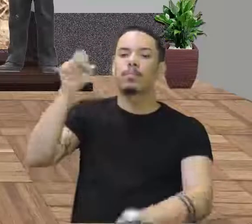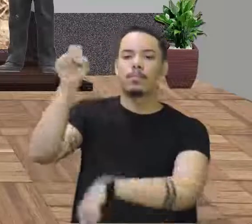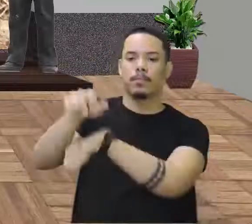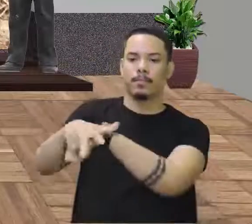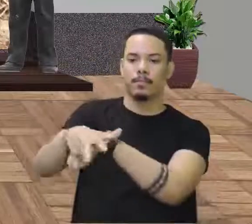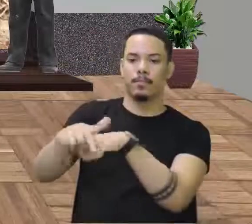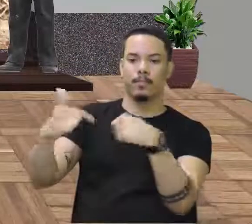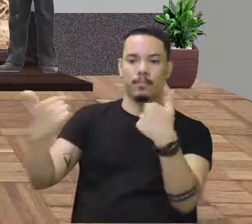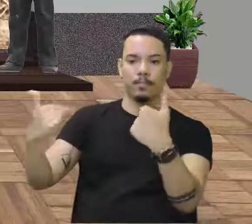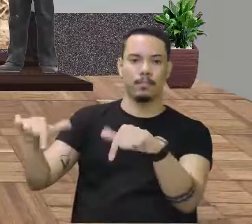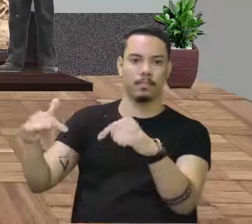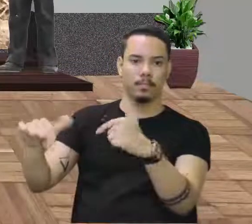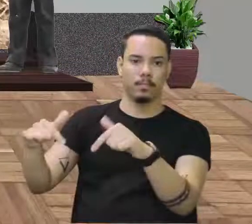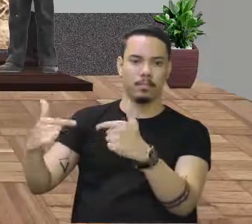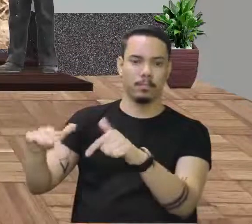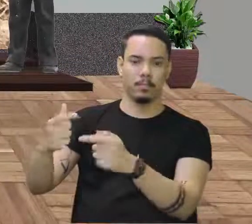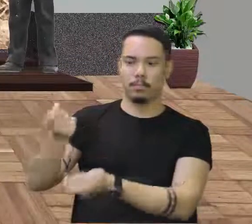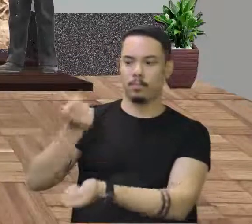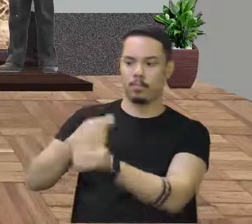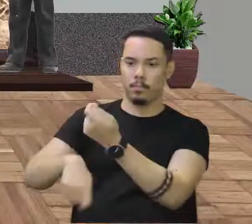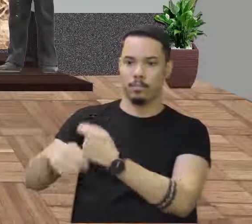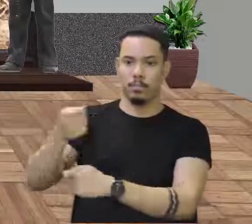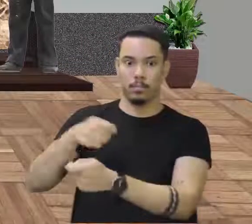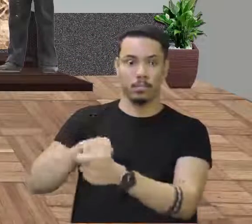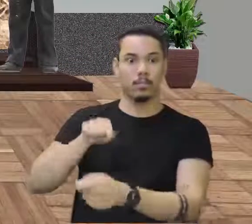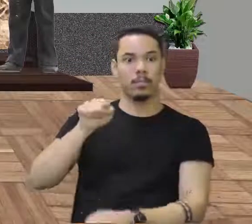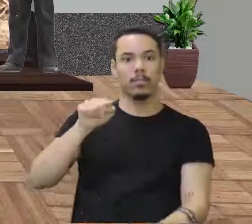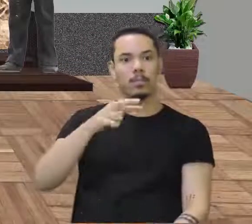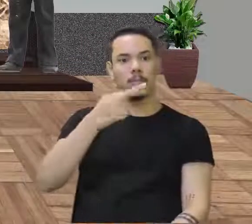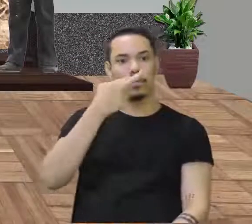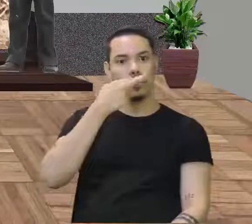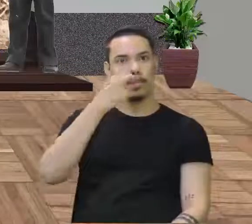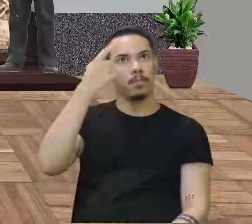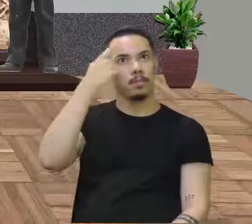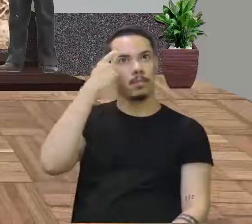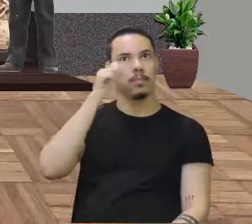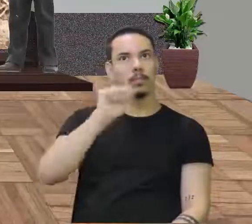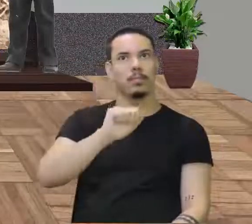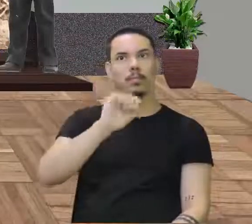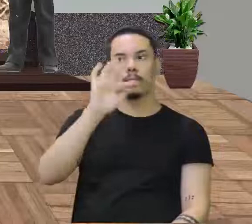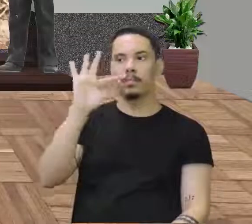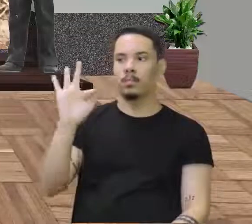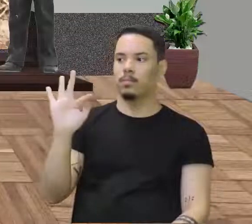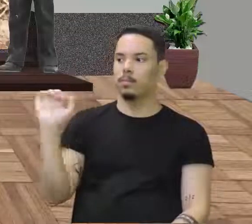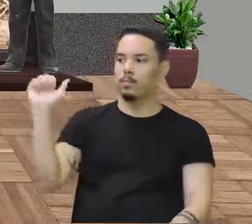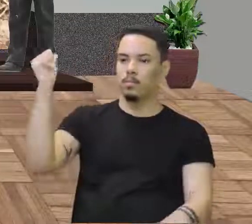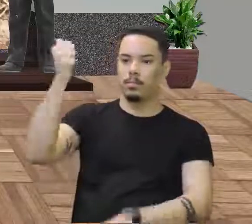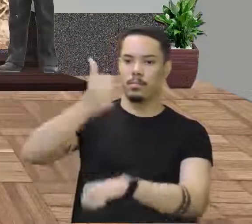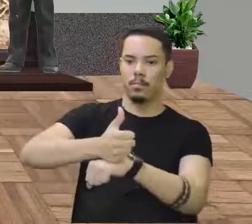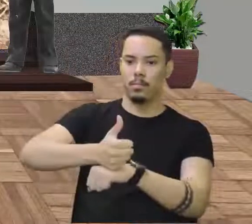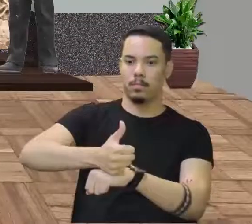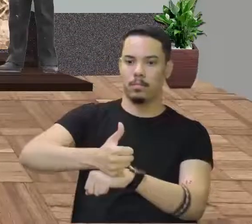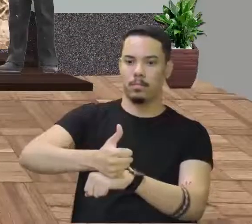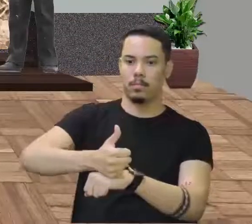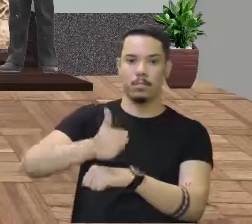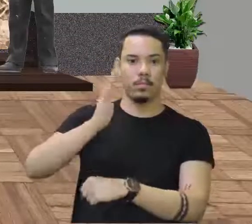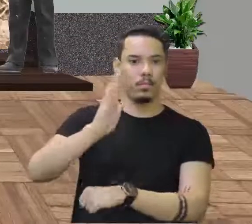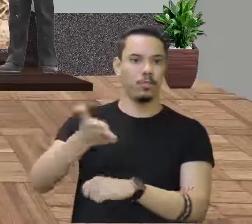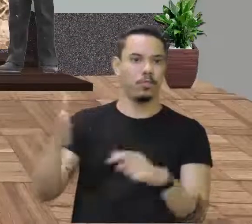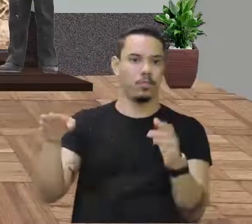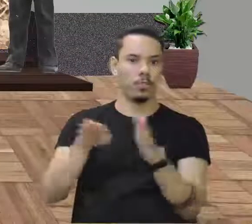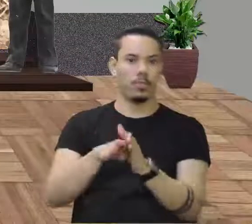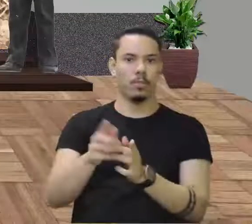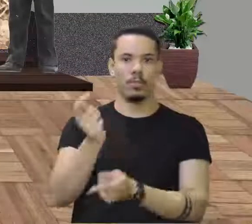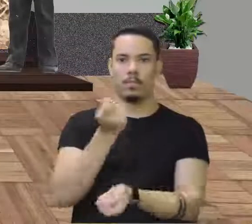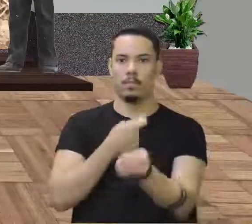administrar a ciência telegráfica. Aí, quando o Rondon já pensa no Aloysio Ferreira, é o Aloysio Ferreira que já chega como administrador